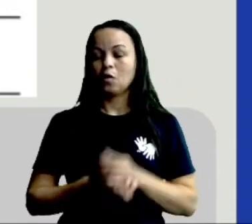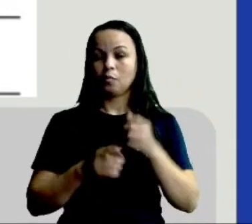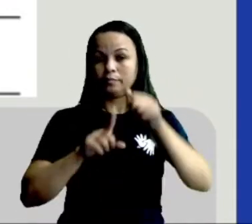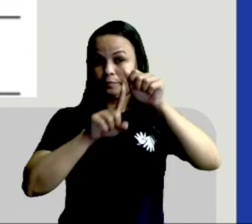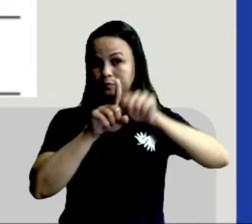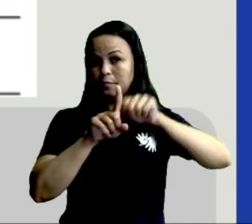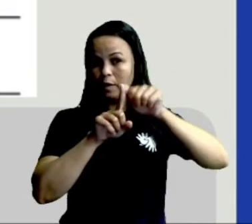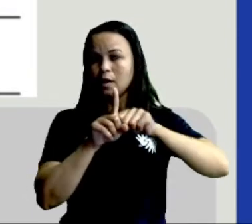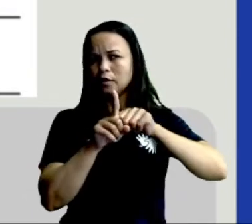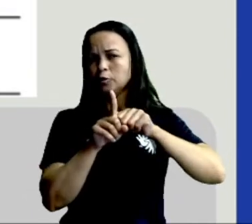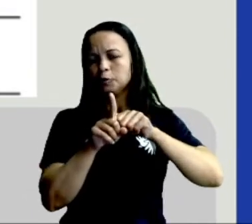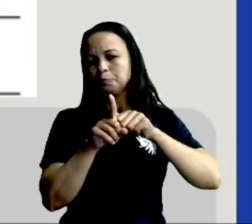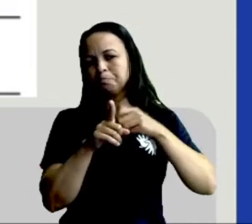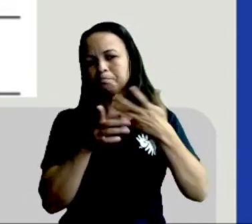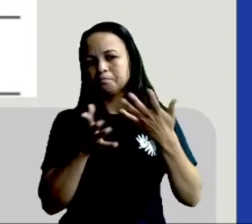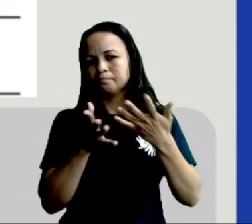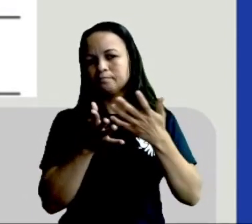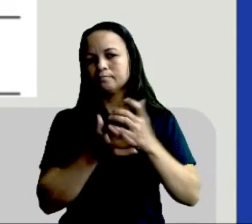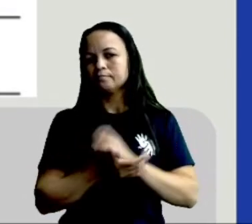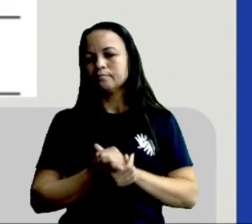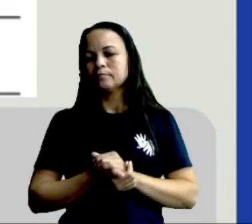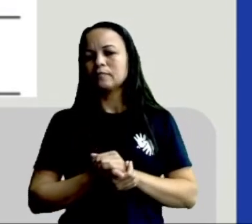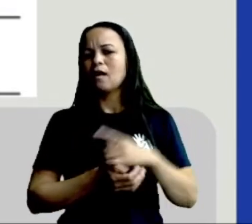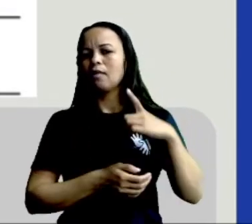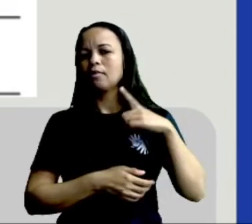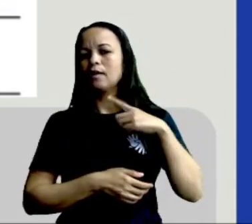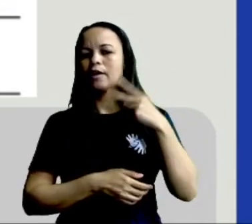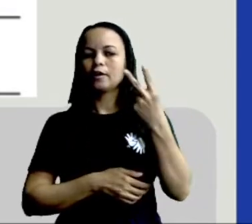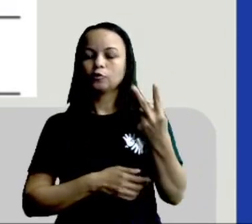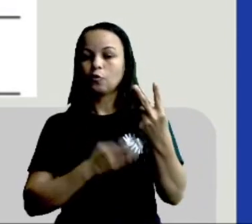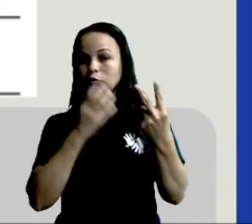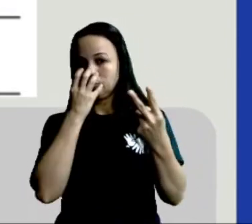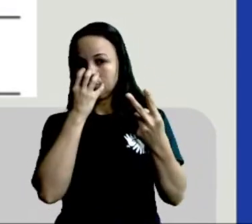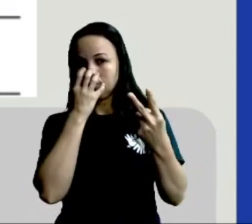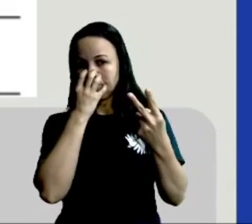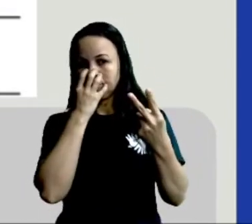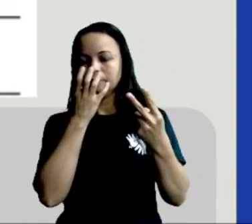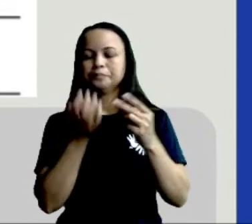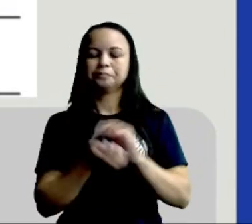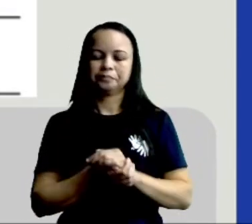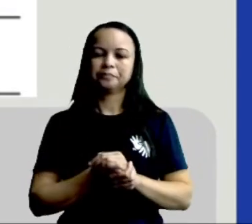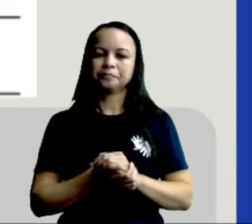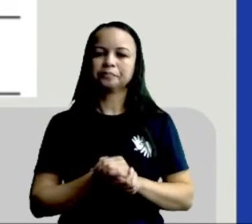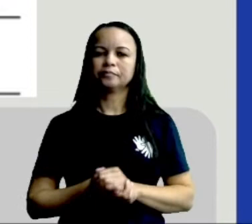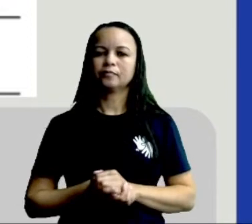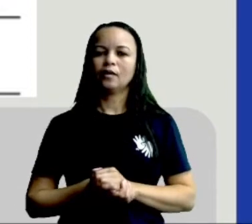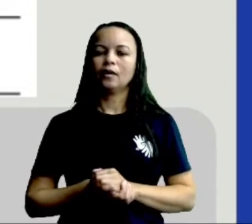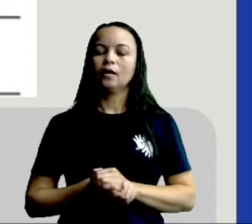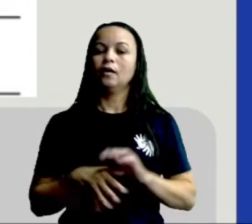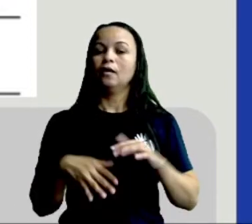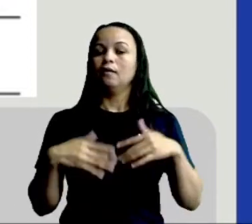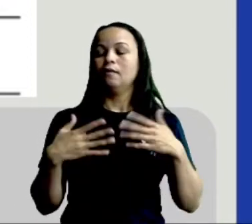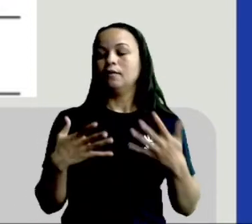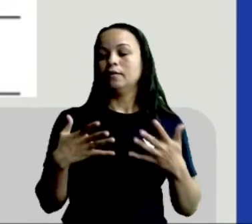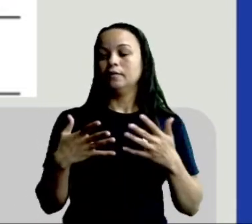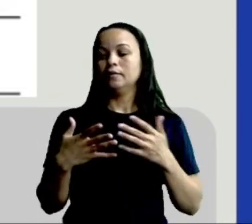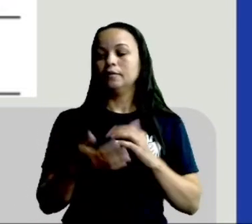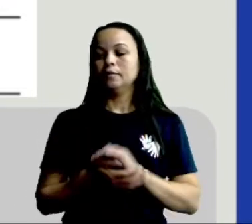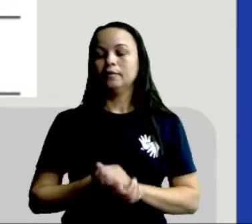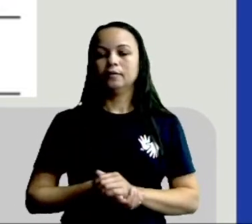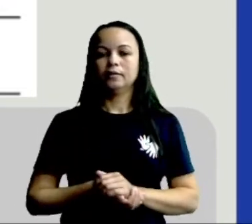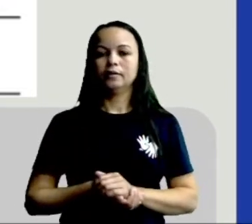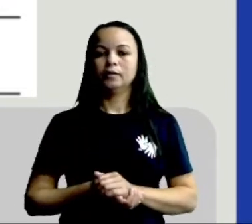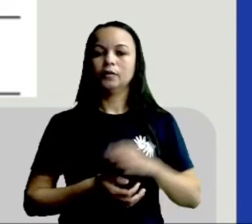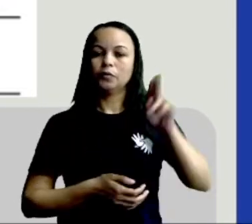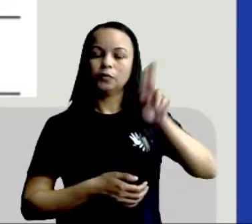num determinado mês, tinham 2 cachorros, tá? 2 cães. E aí,